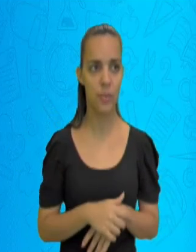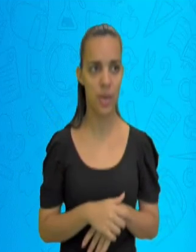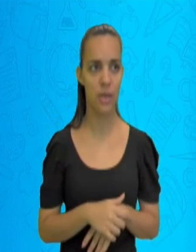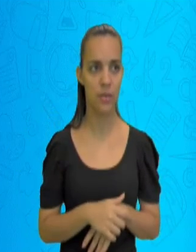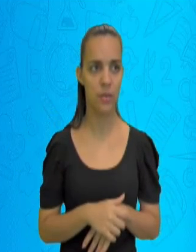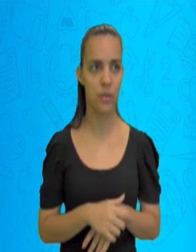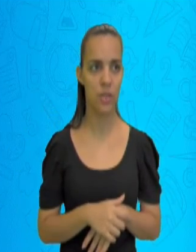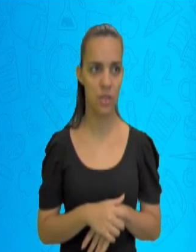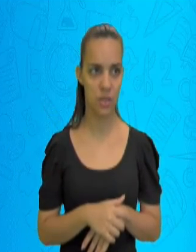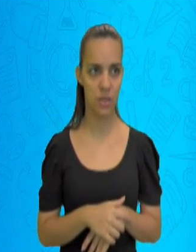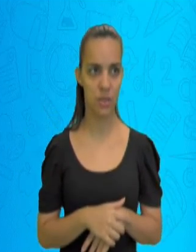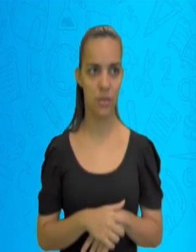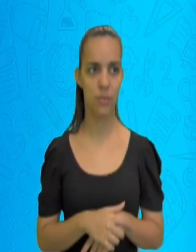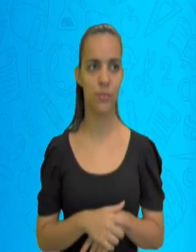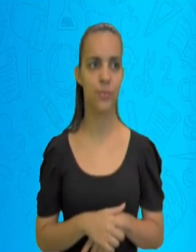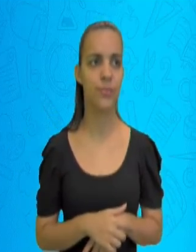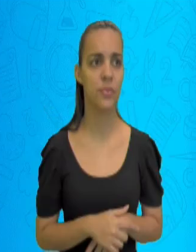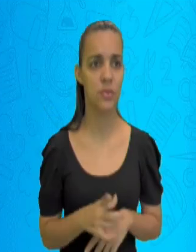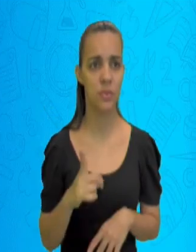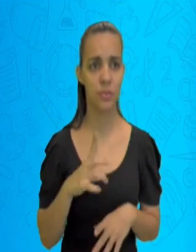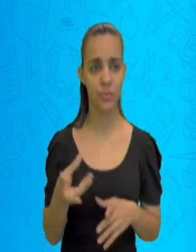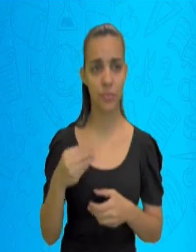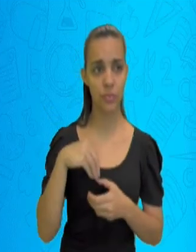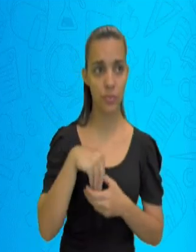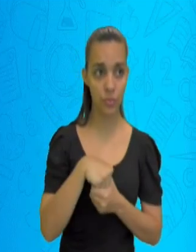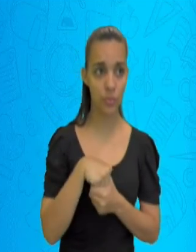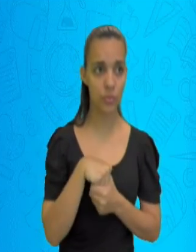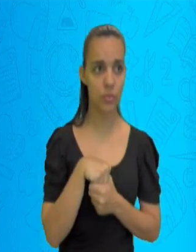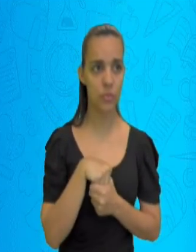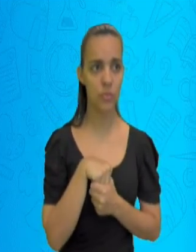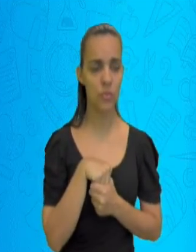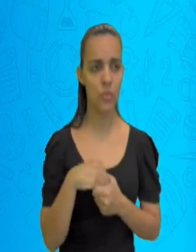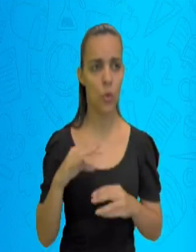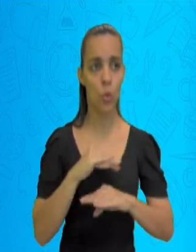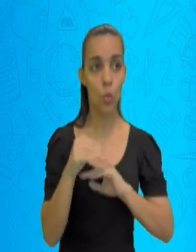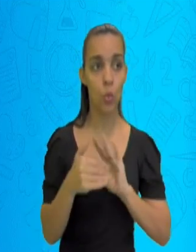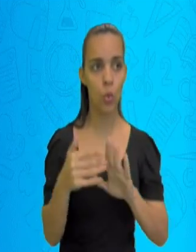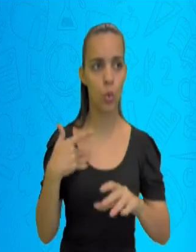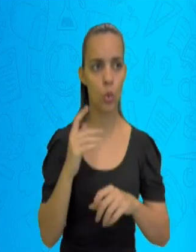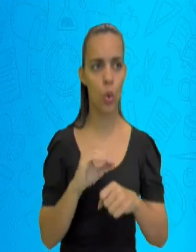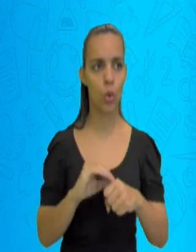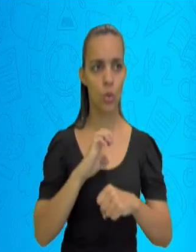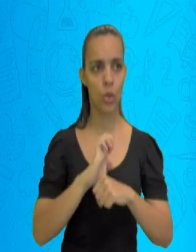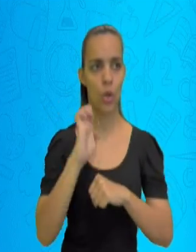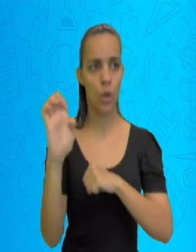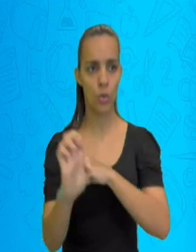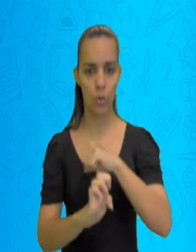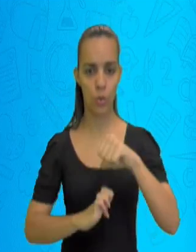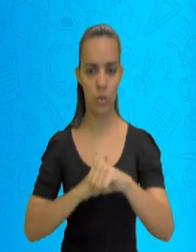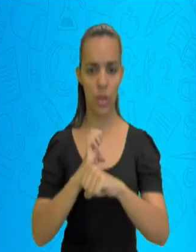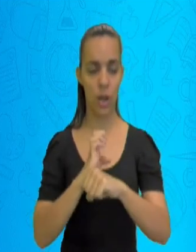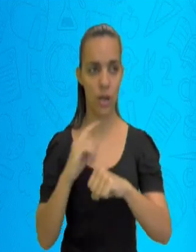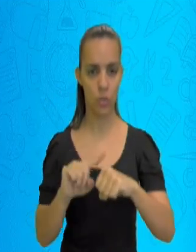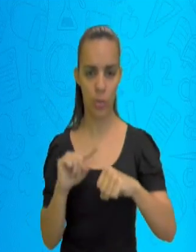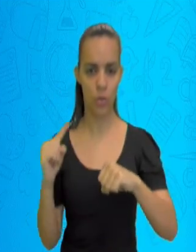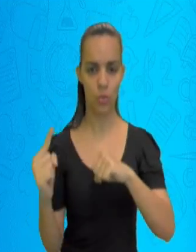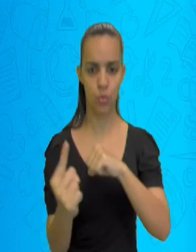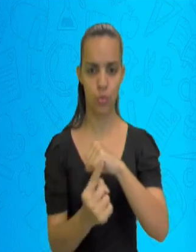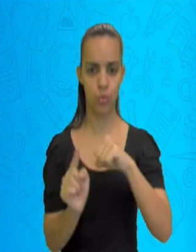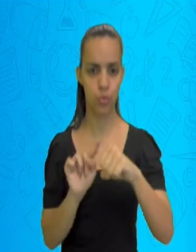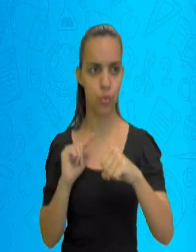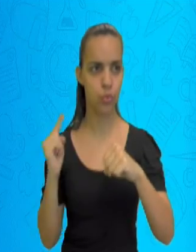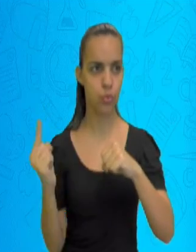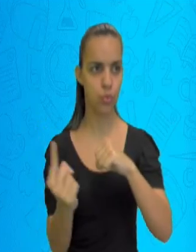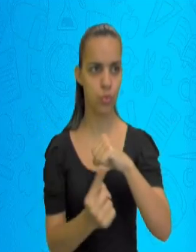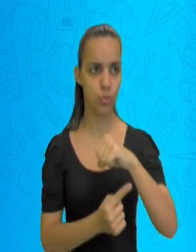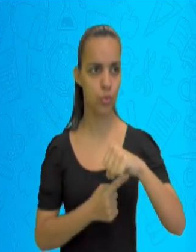a nível interno. Então, os elétrons, eles estão girando nos